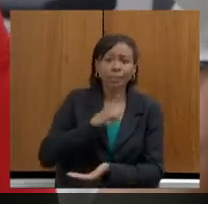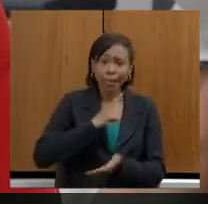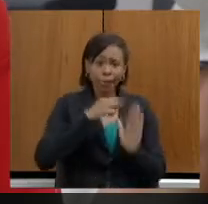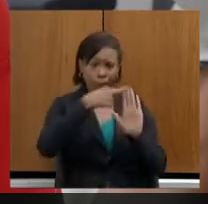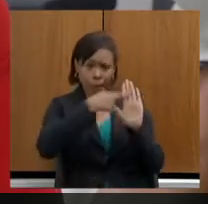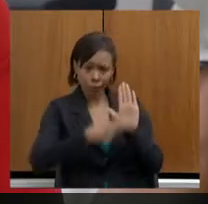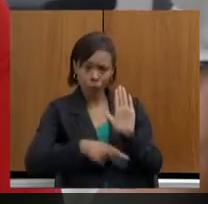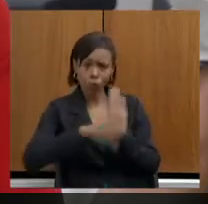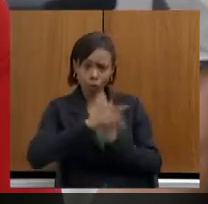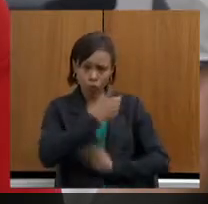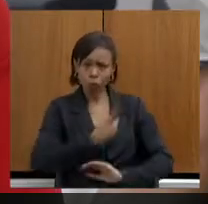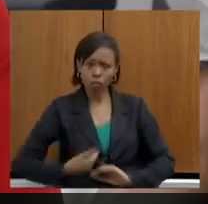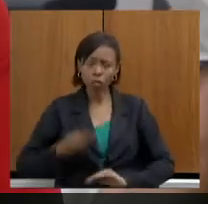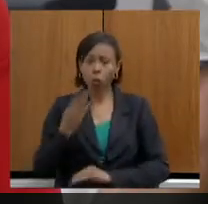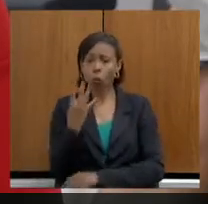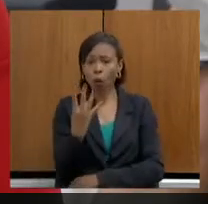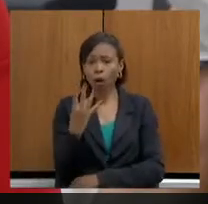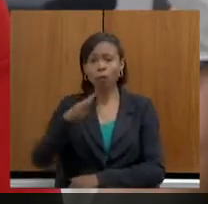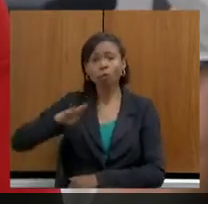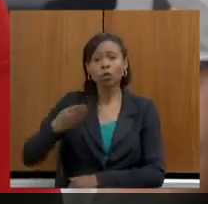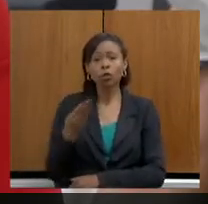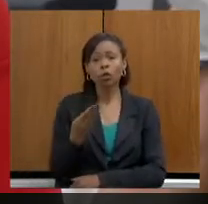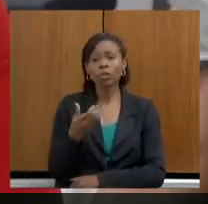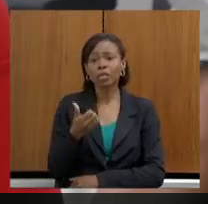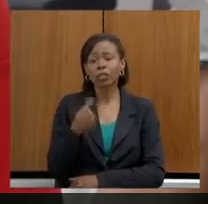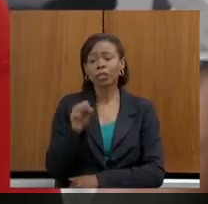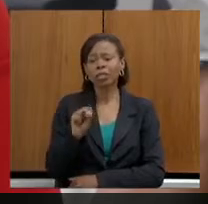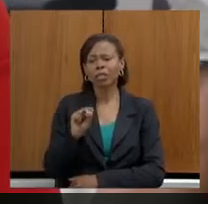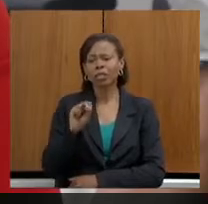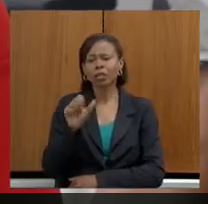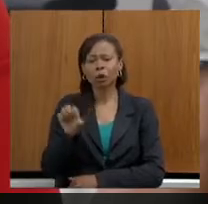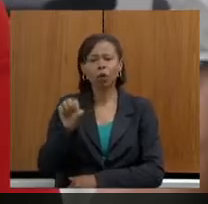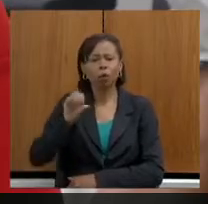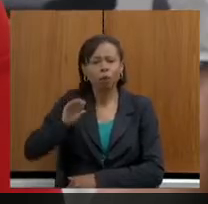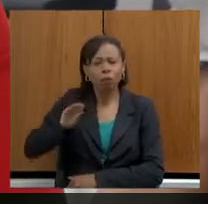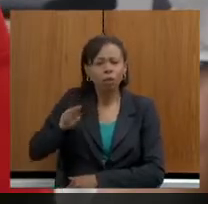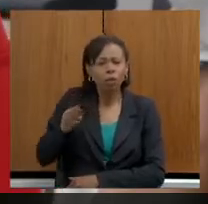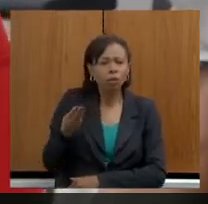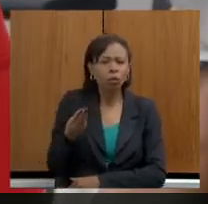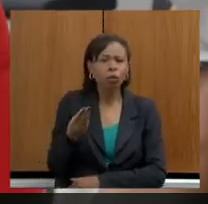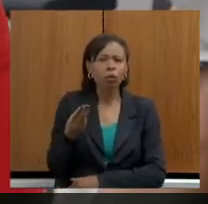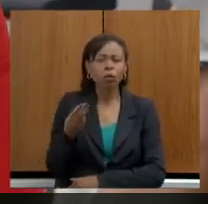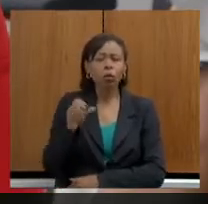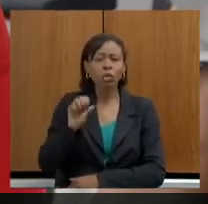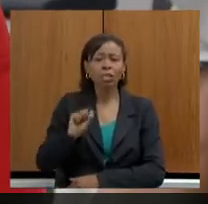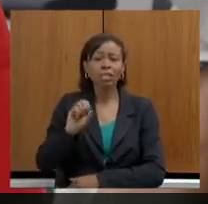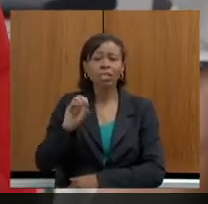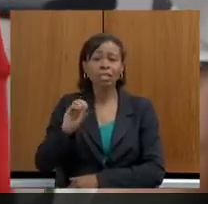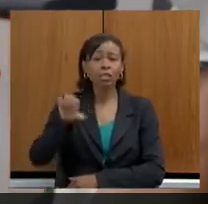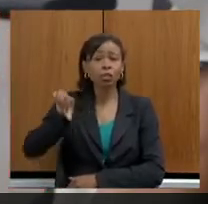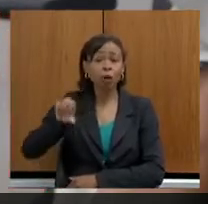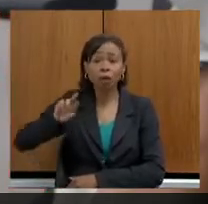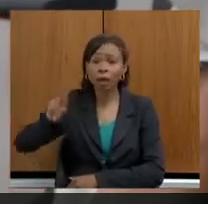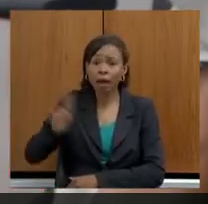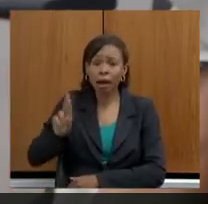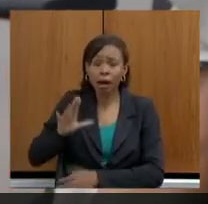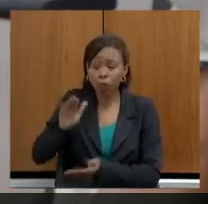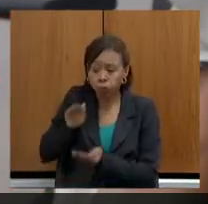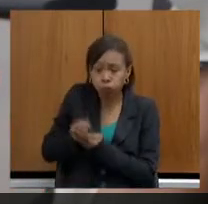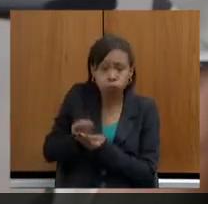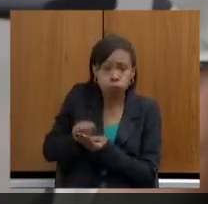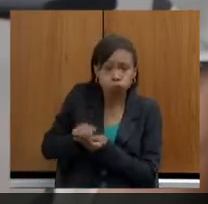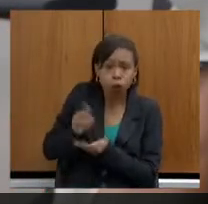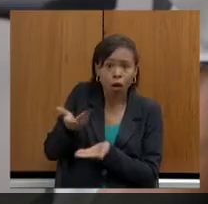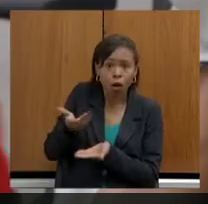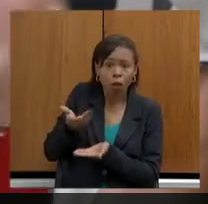governo quatro bilhões 189 milhões 616 1809 reais Esse é o salto na ser